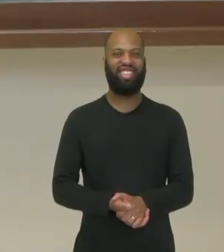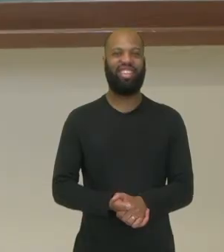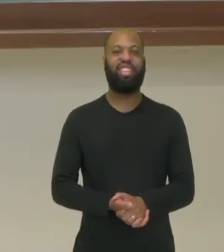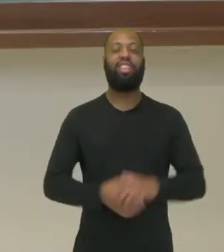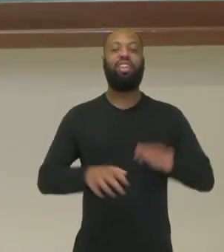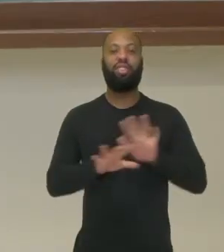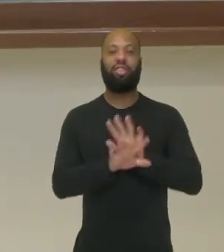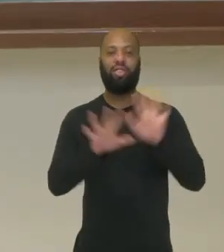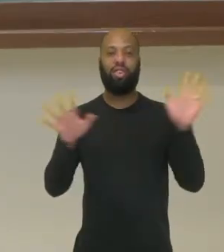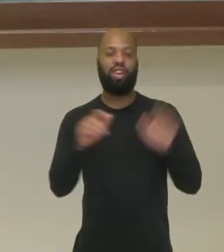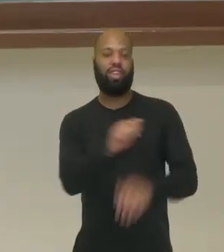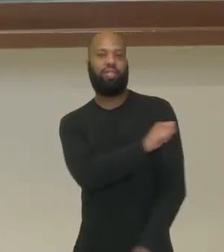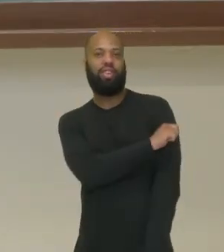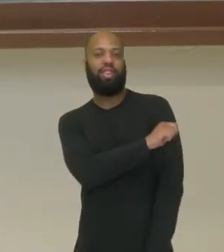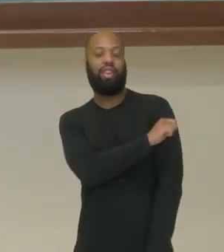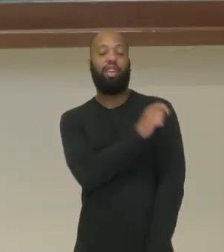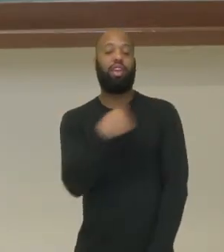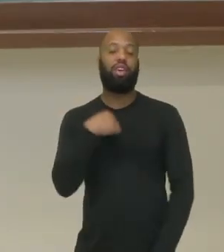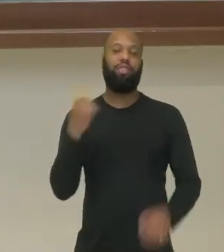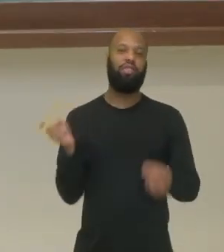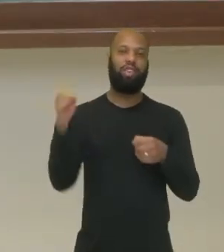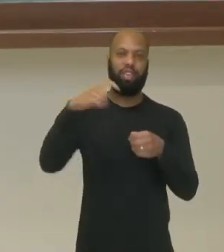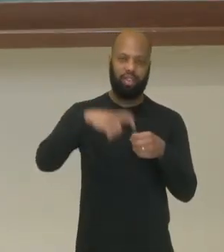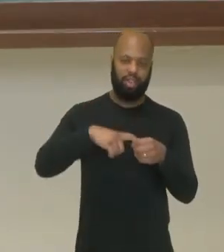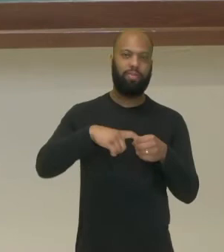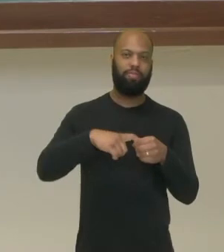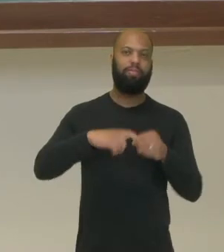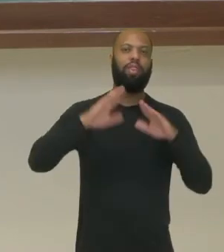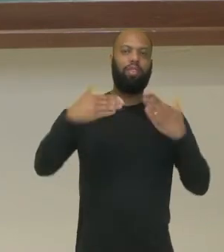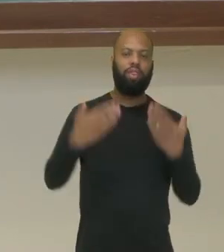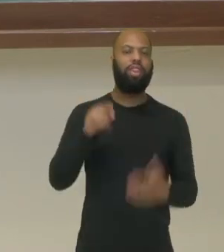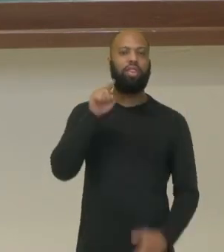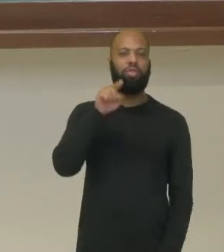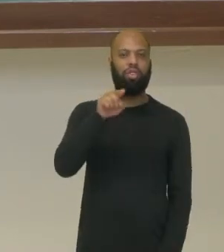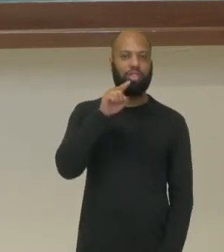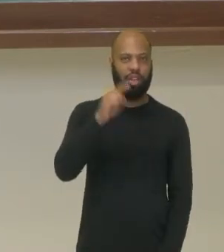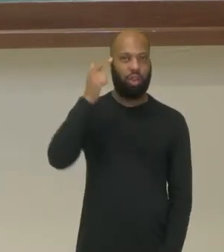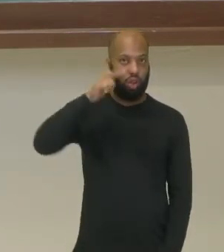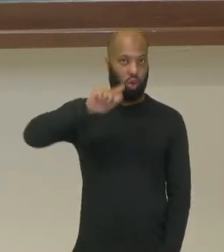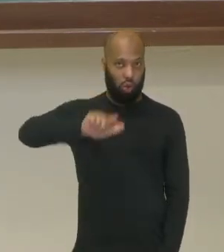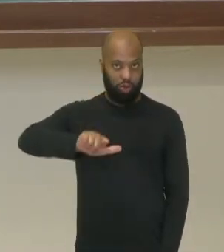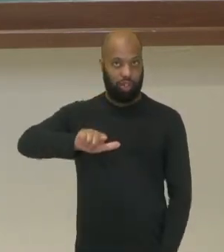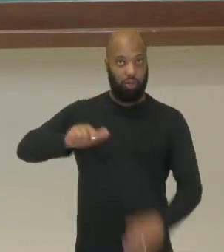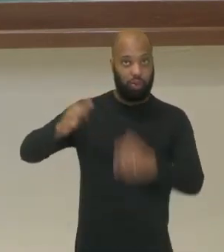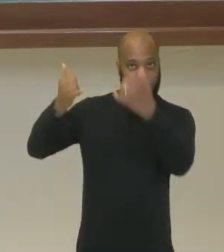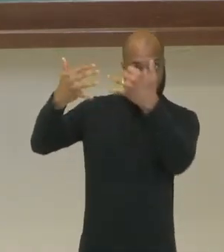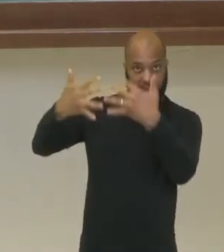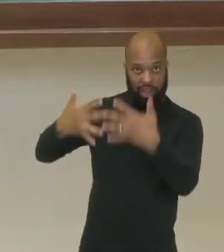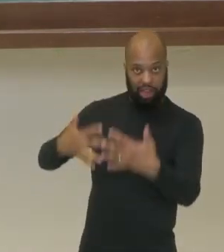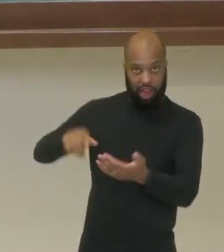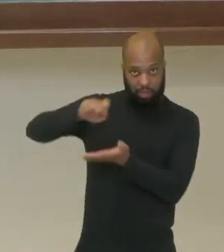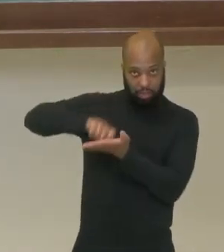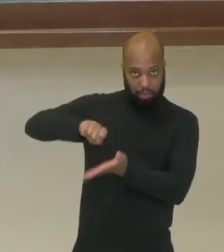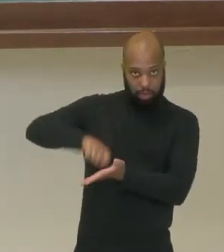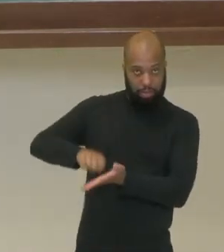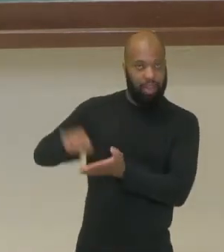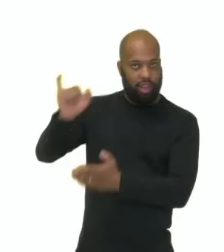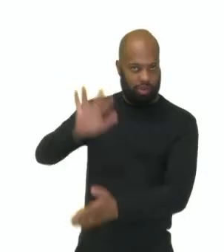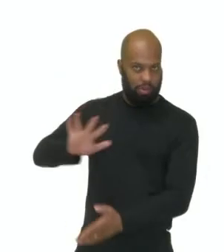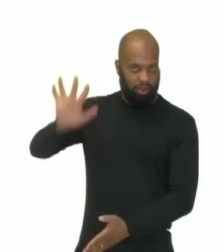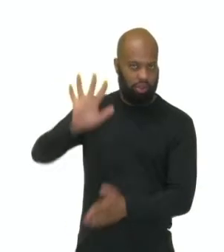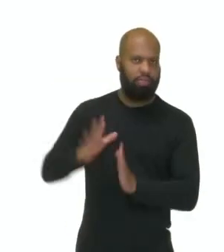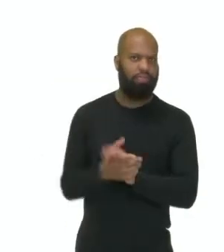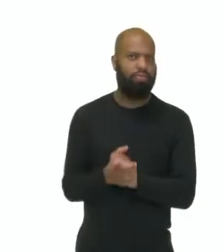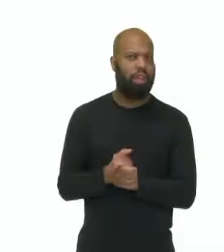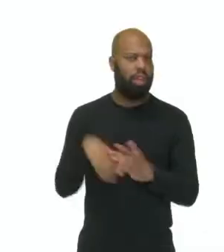Olá, queridos alunos, eu voltei. E aí? Você descreveu essa imagem aqui? Será que tem